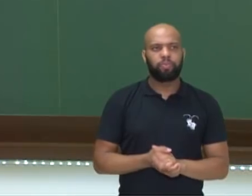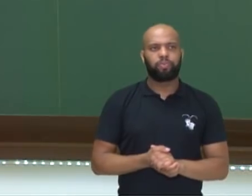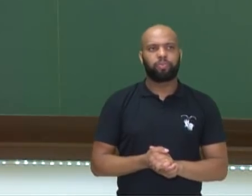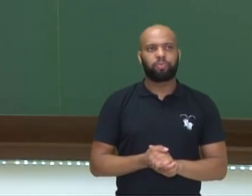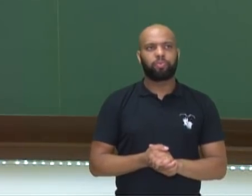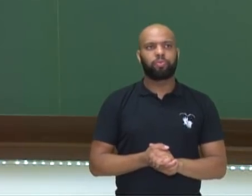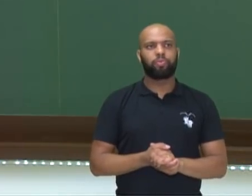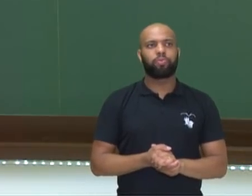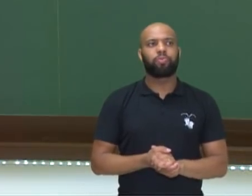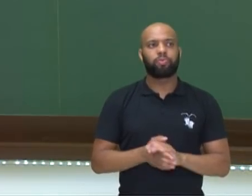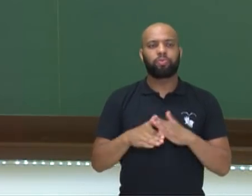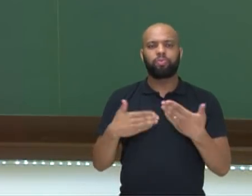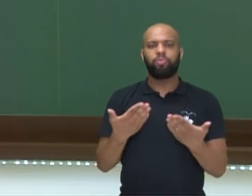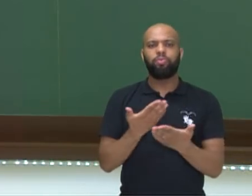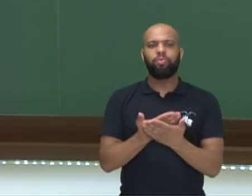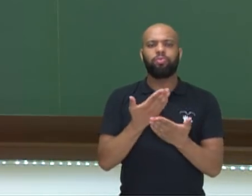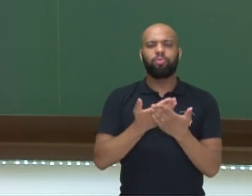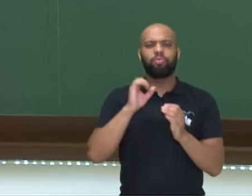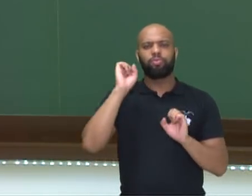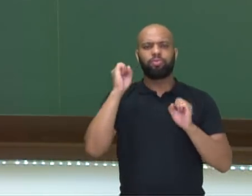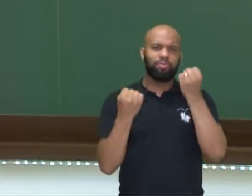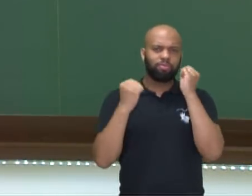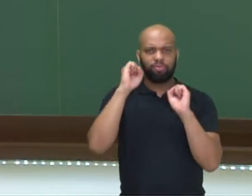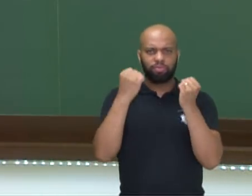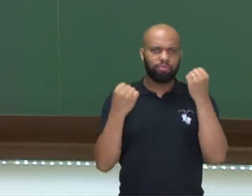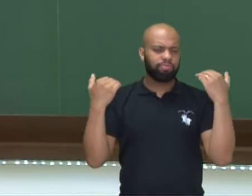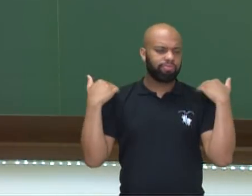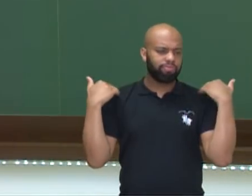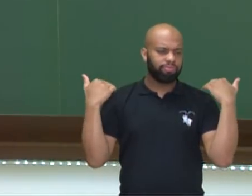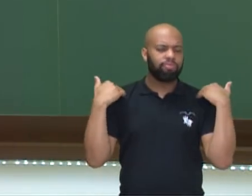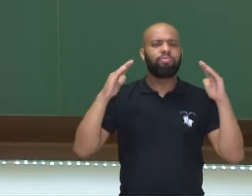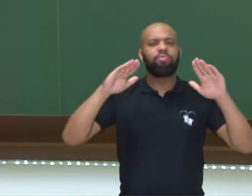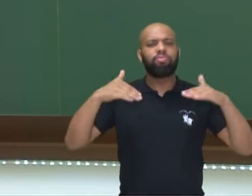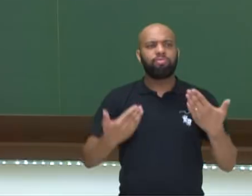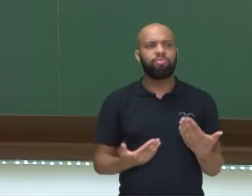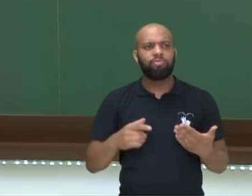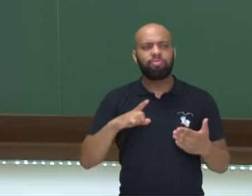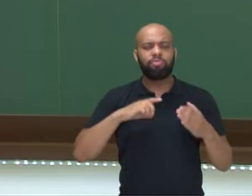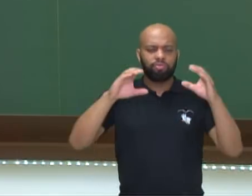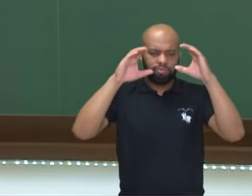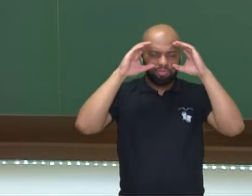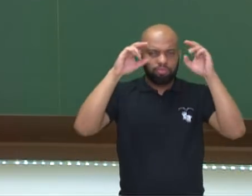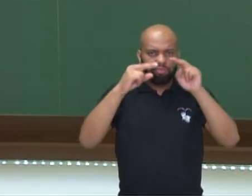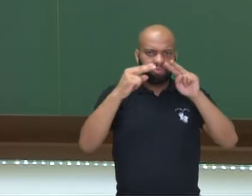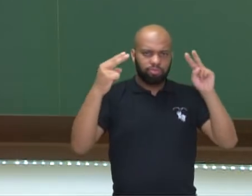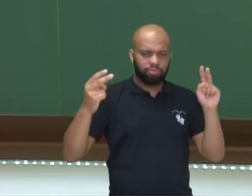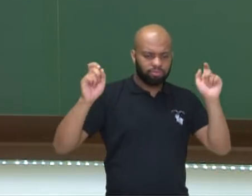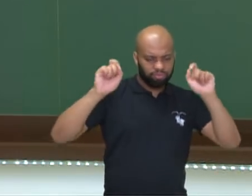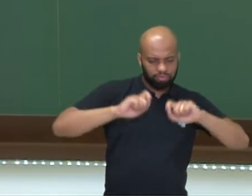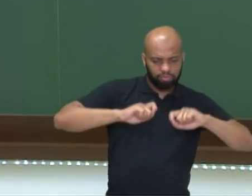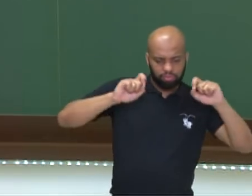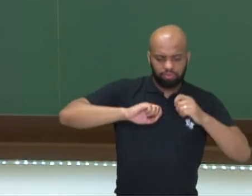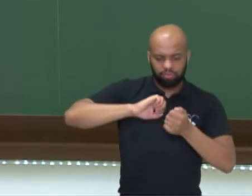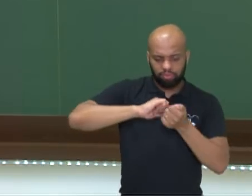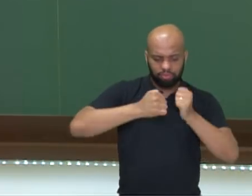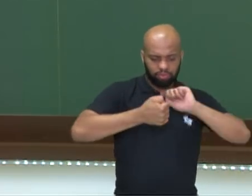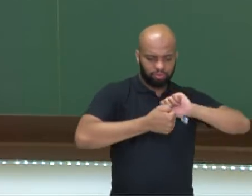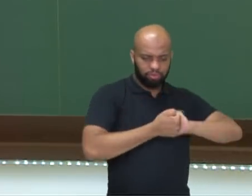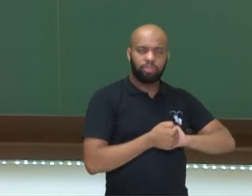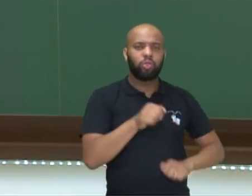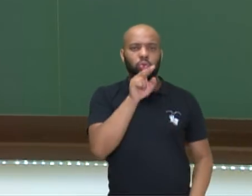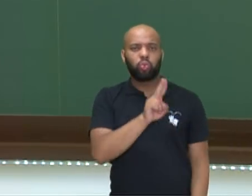Na minha aula de educação física, será que a realidade virtual poderia ser adaptada e